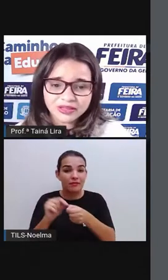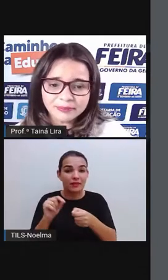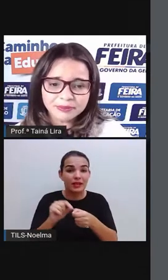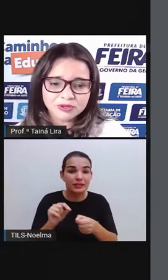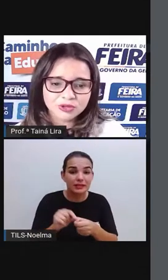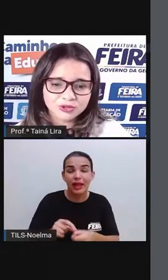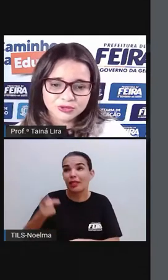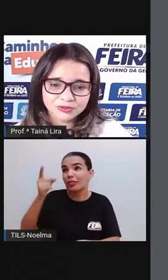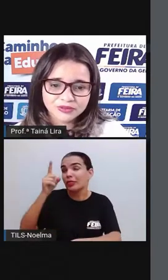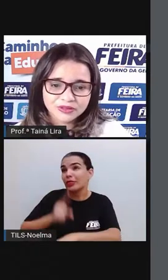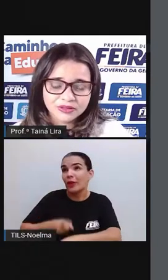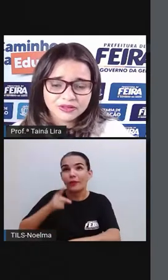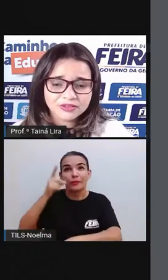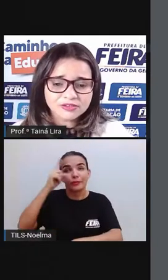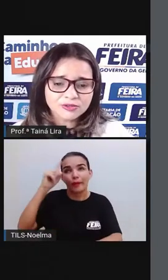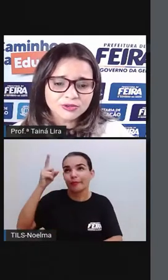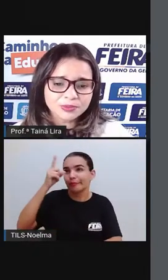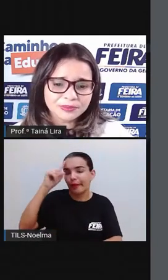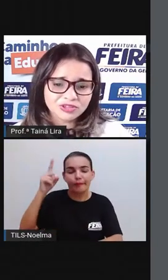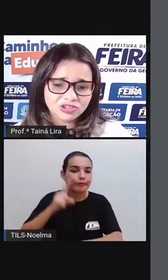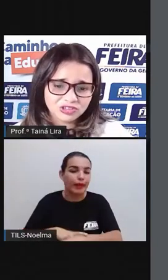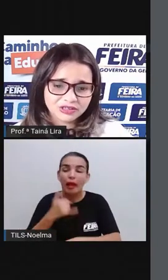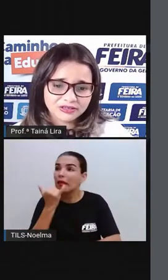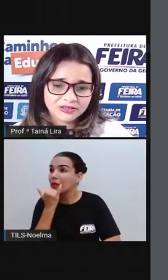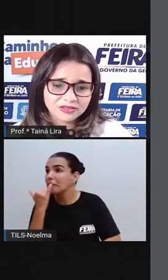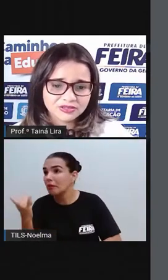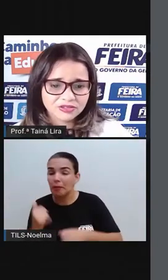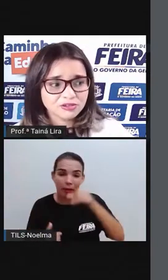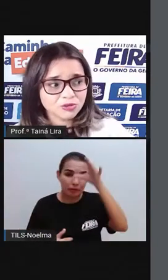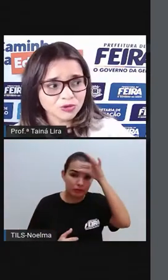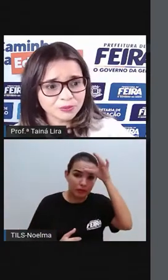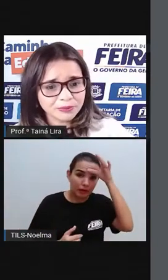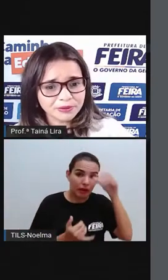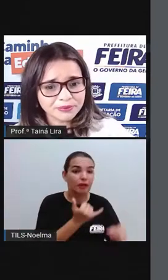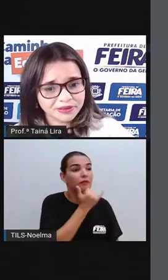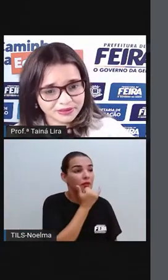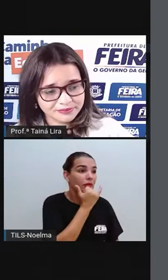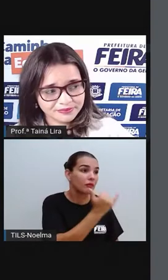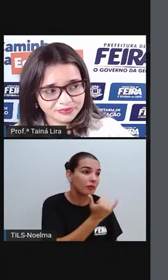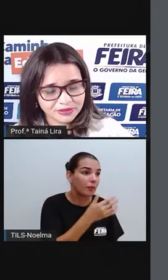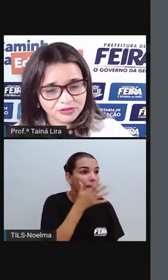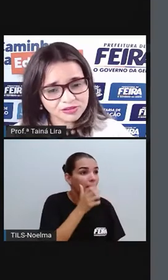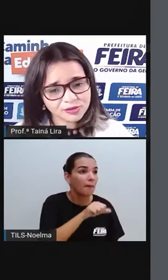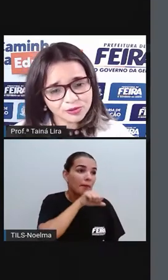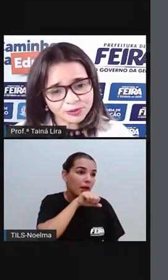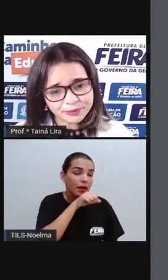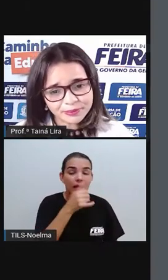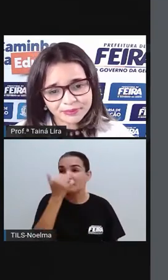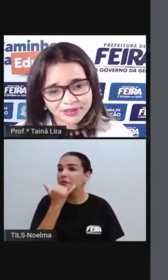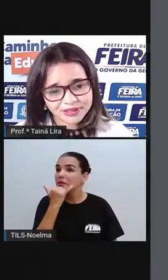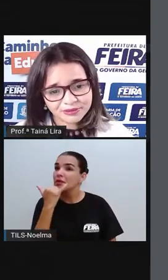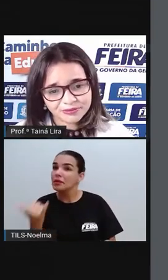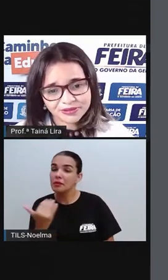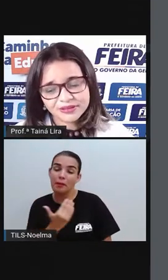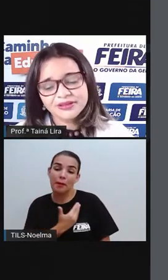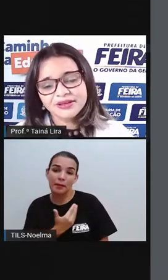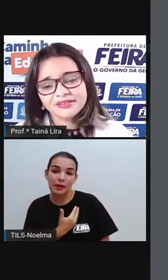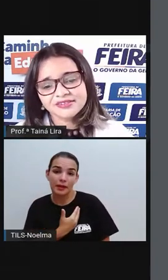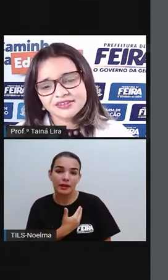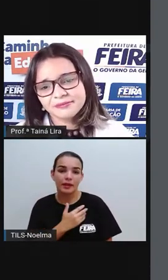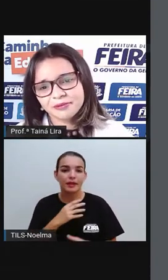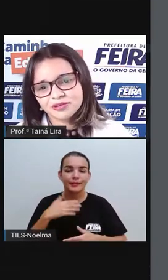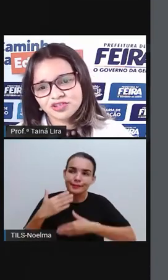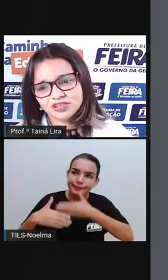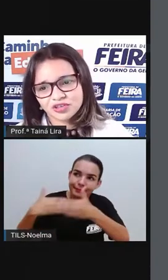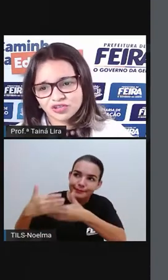o tempo todo. Desculpe-me, tia. Desculpe-me, mãe. Desculpe-me, amiguinho. E